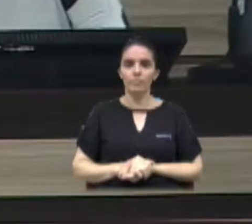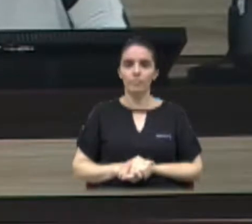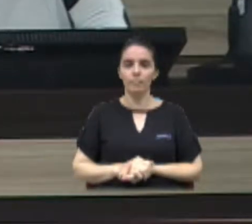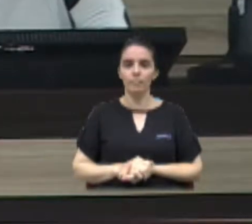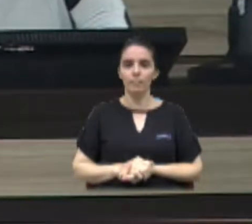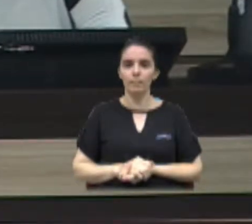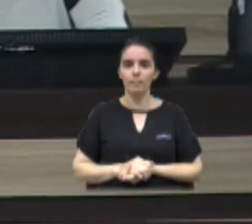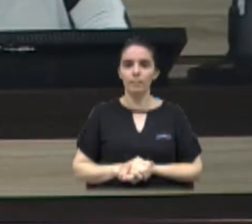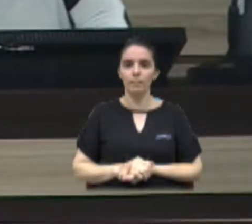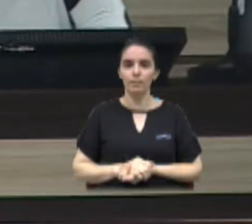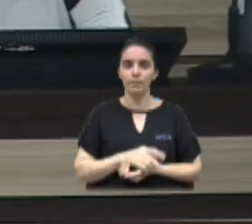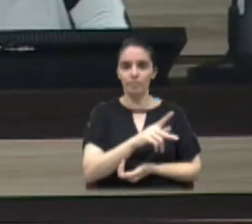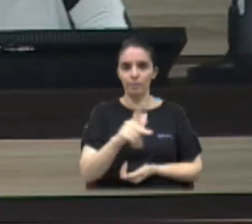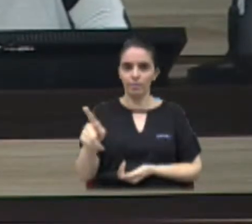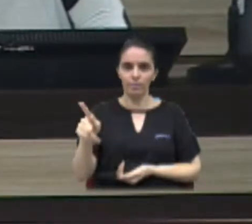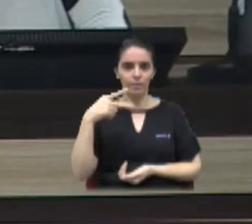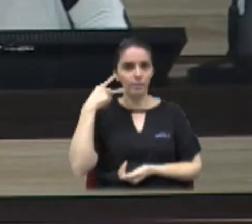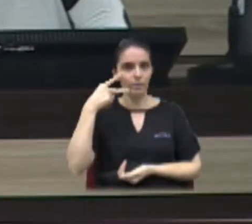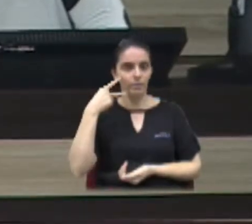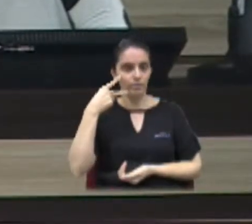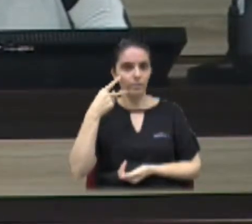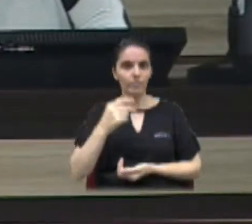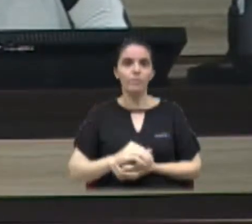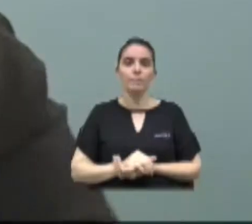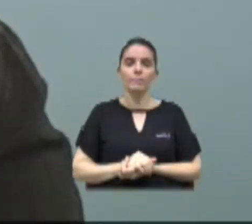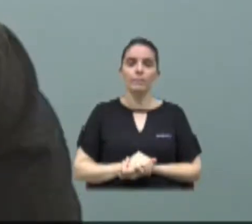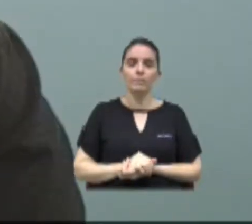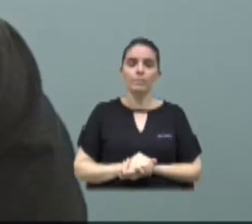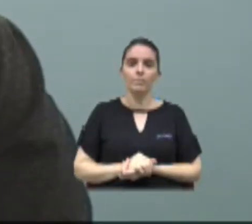município. E vou estar à disposição dos vereadores que